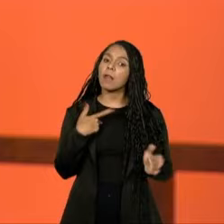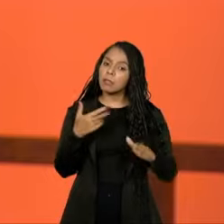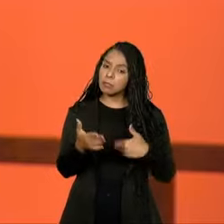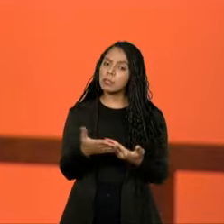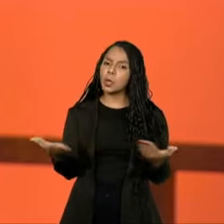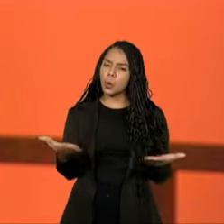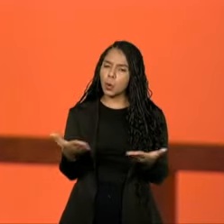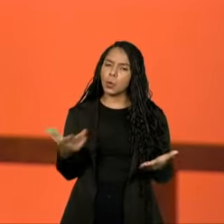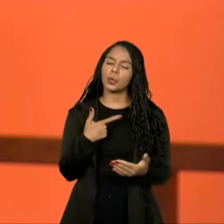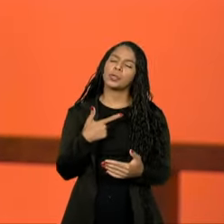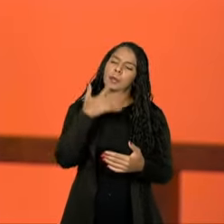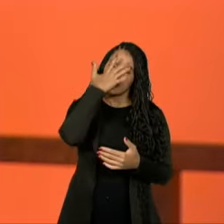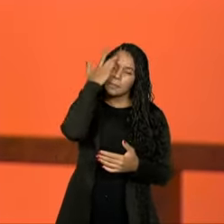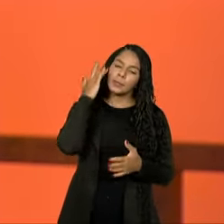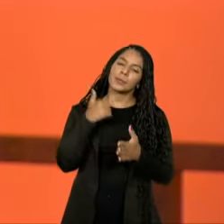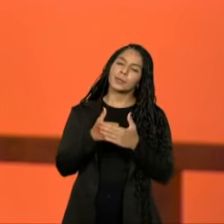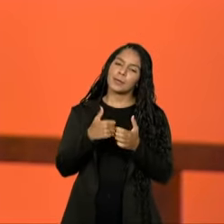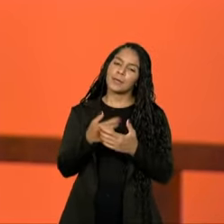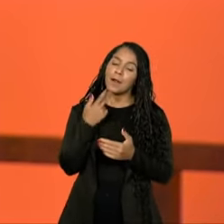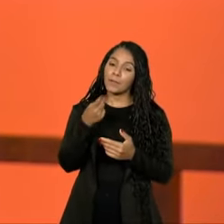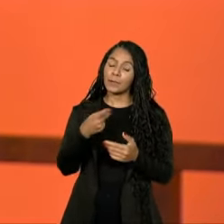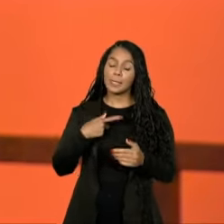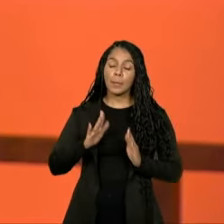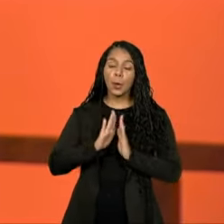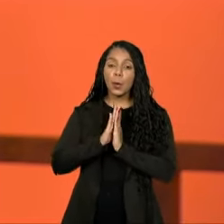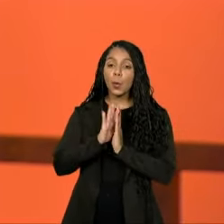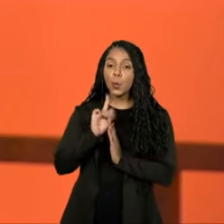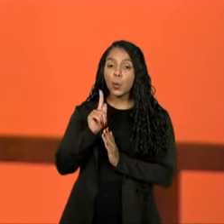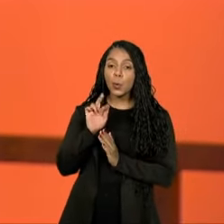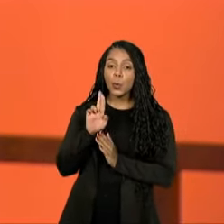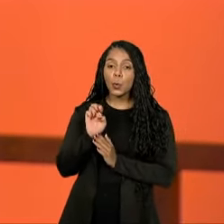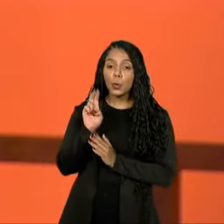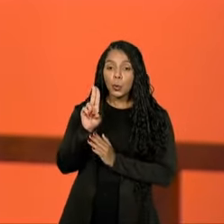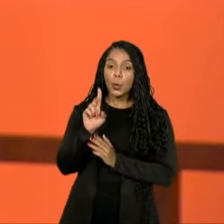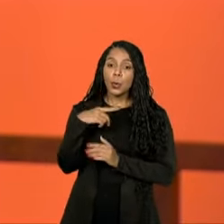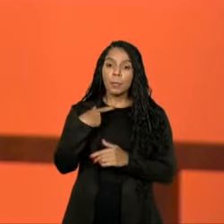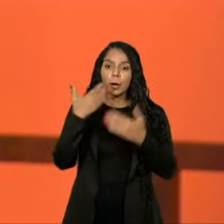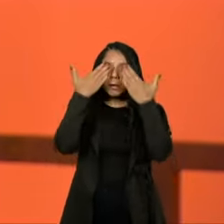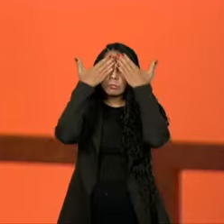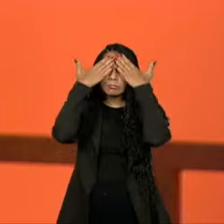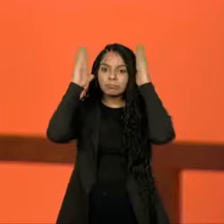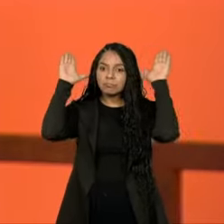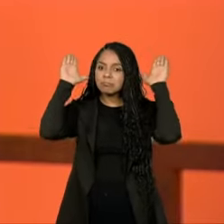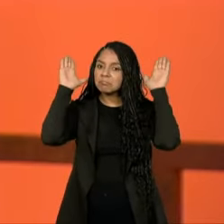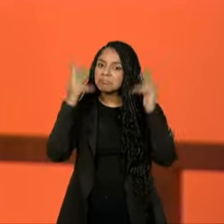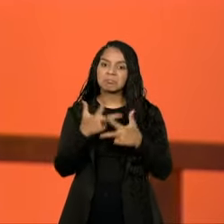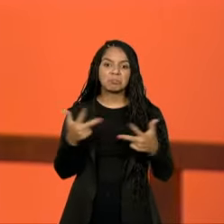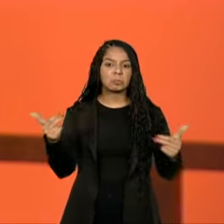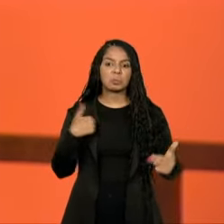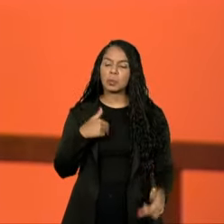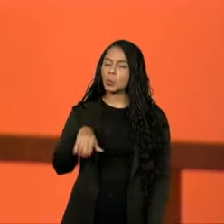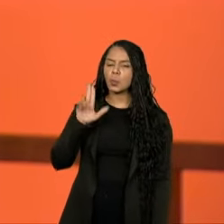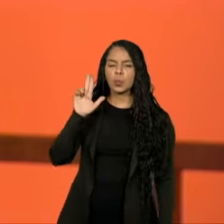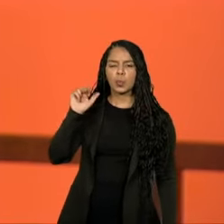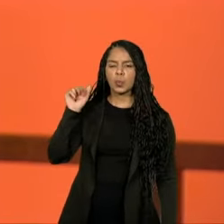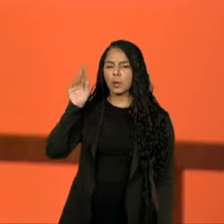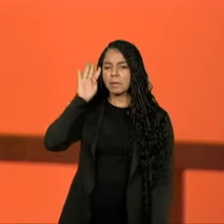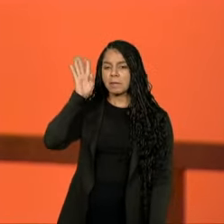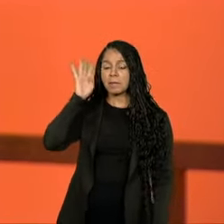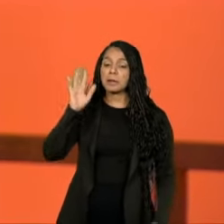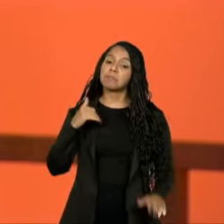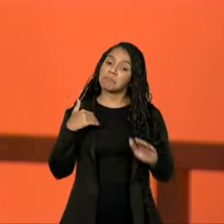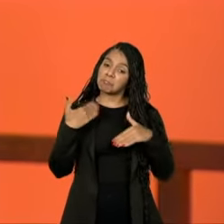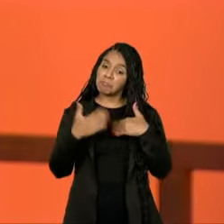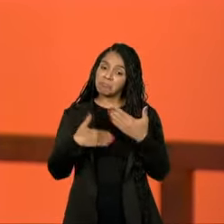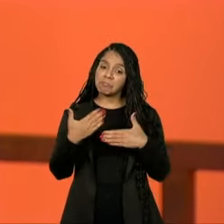uma pessoa que eu tenho muito carinho. Eu falo, você é meu guru, porque você me abriu a mente para uma coisa que eu jamais tinha pensado. E